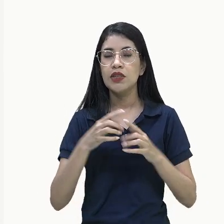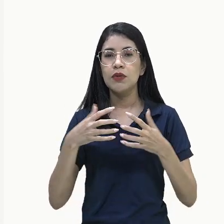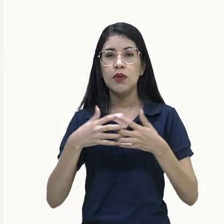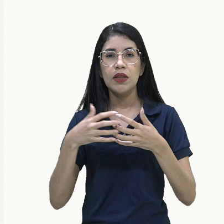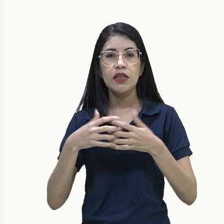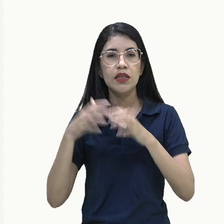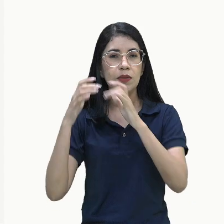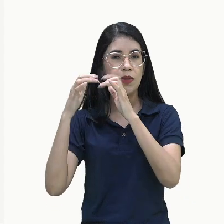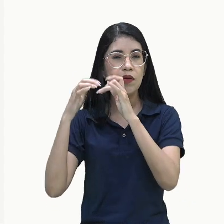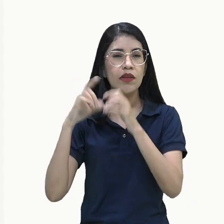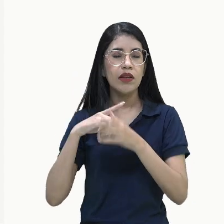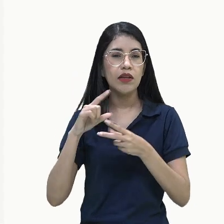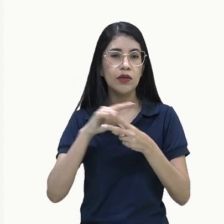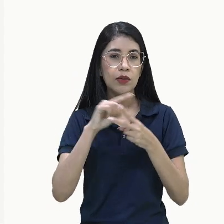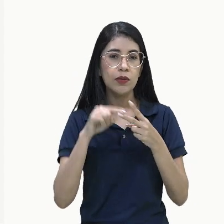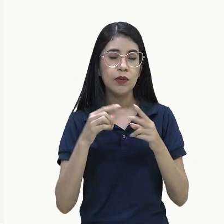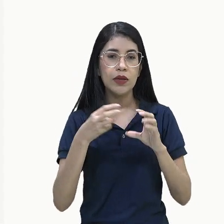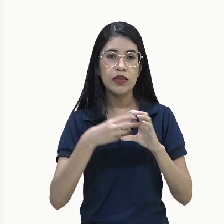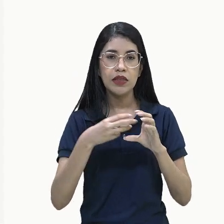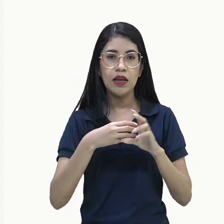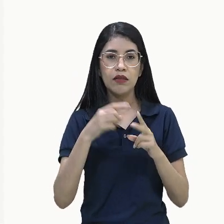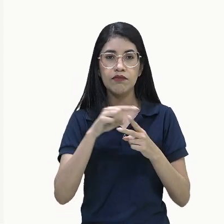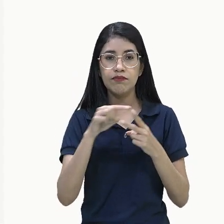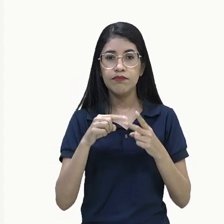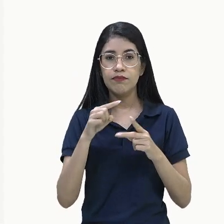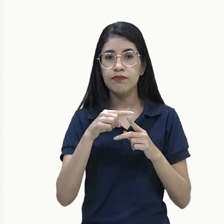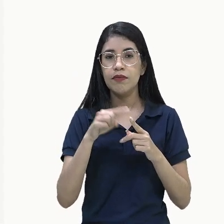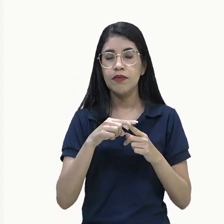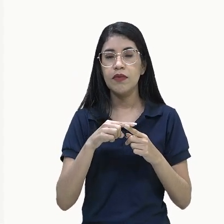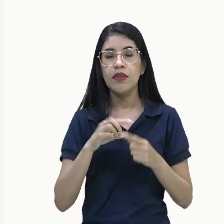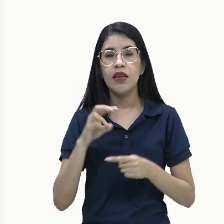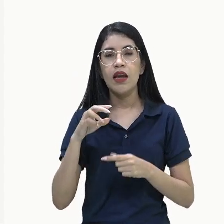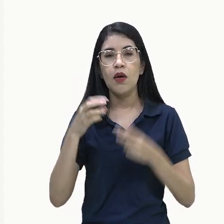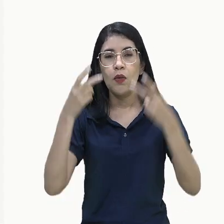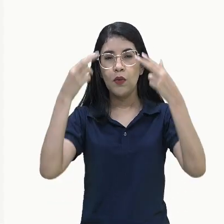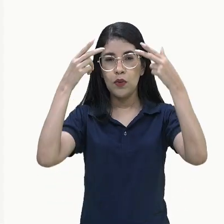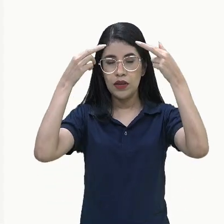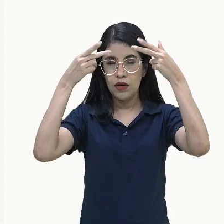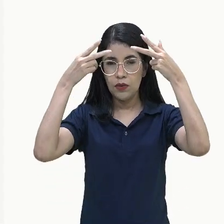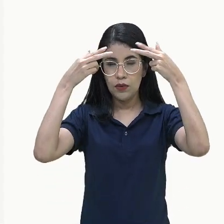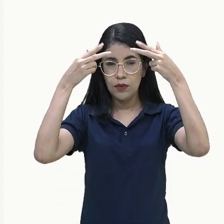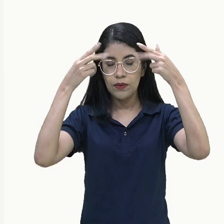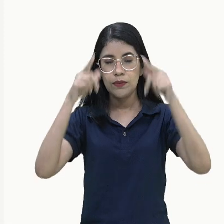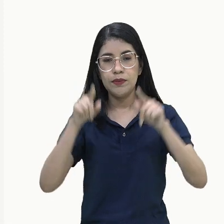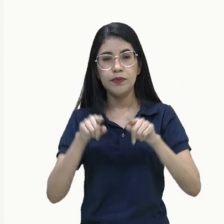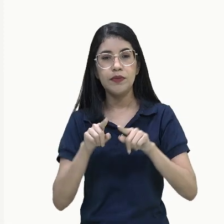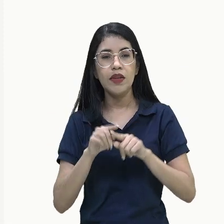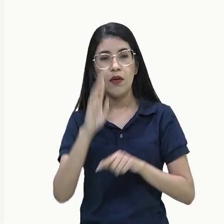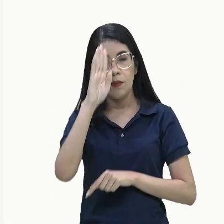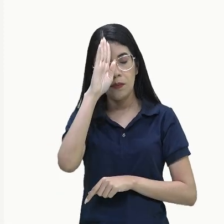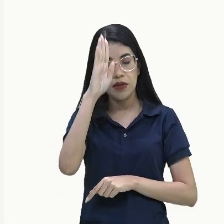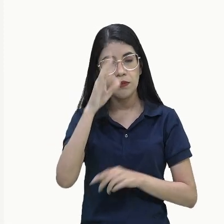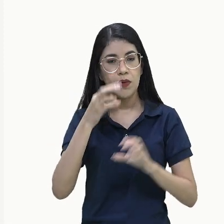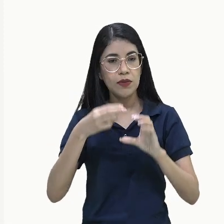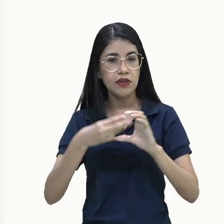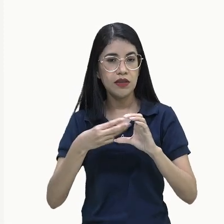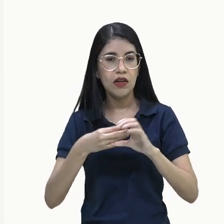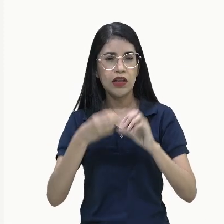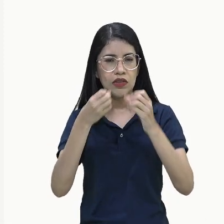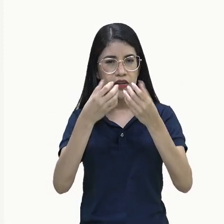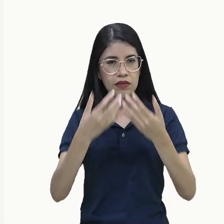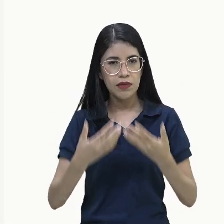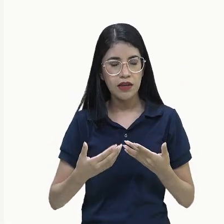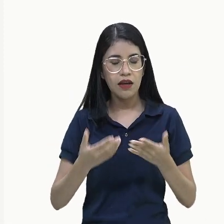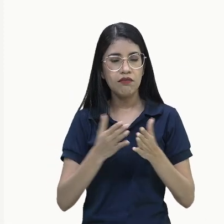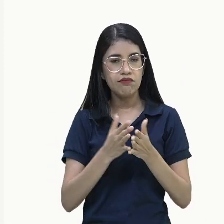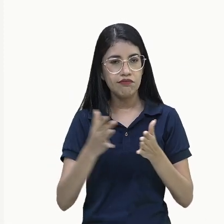composto por 2 tipos de células, e aí nós temos os neurônios, né? É a principal célula que nós vamos comentar aqui